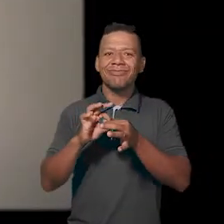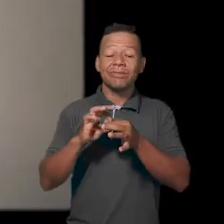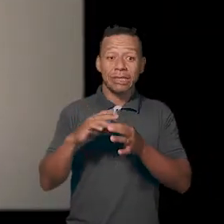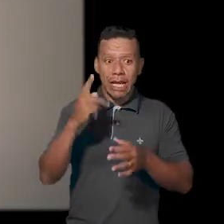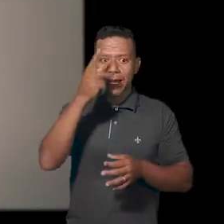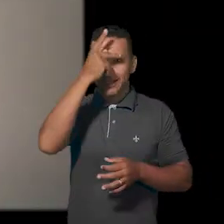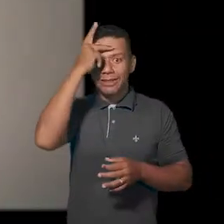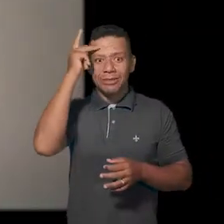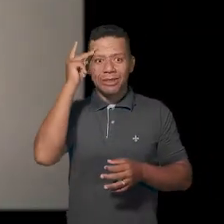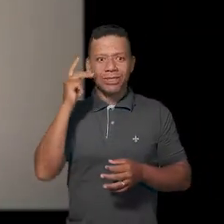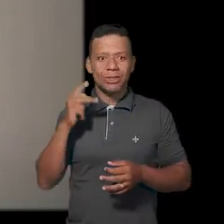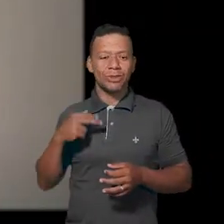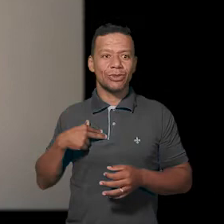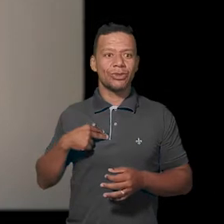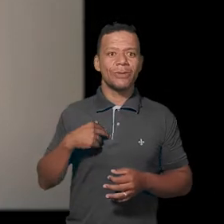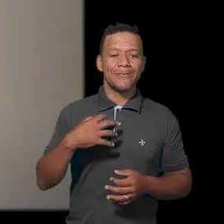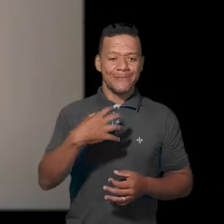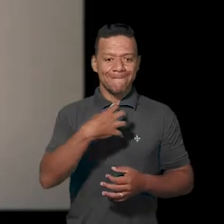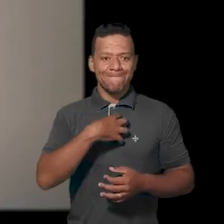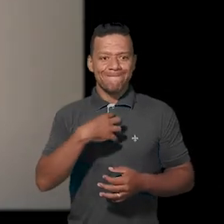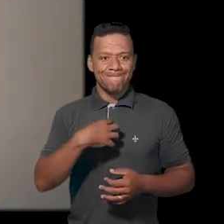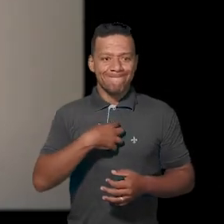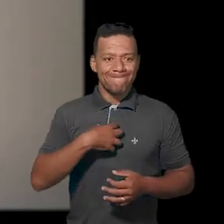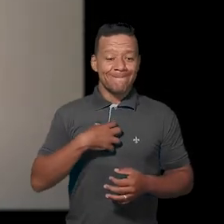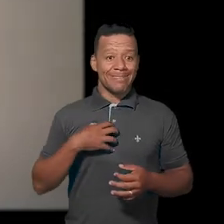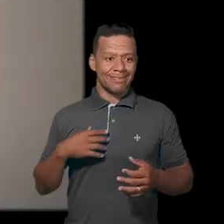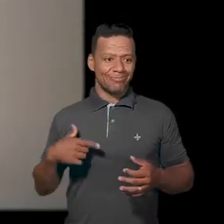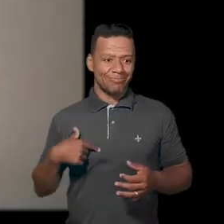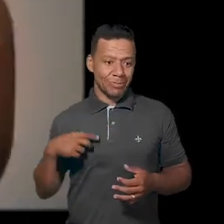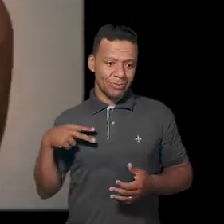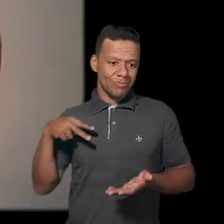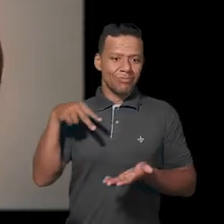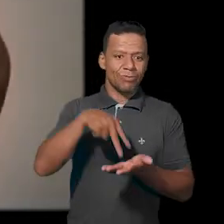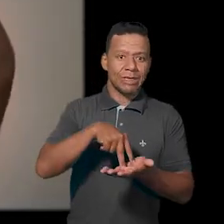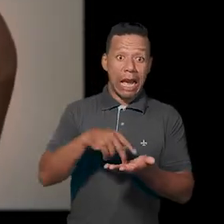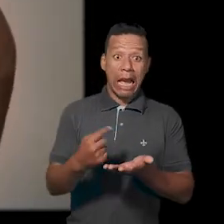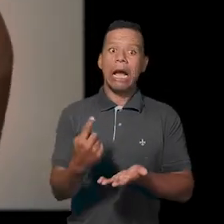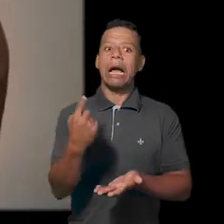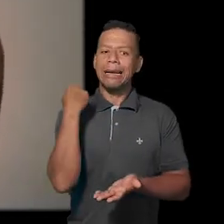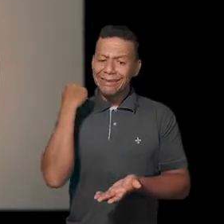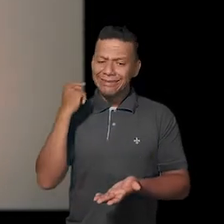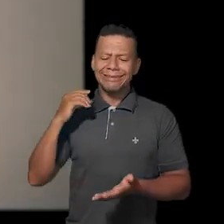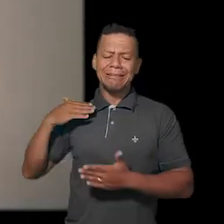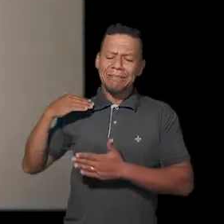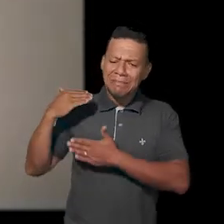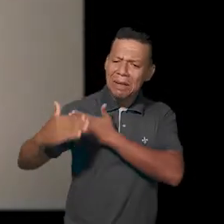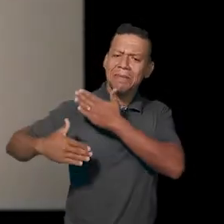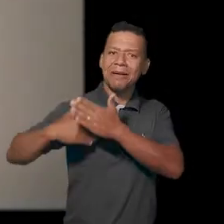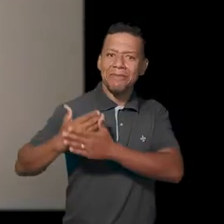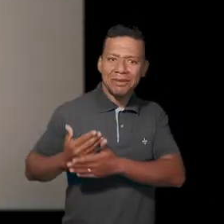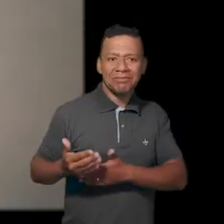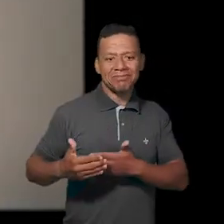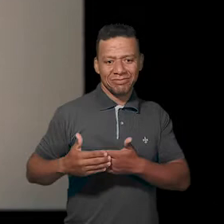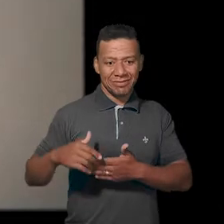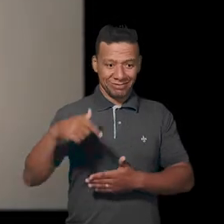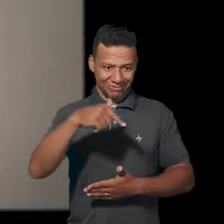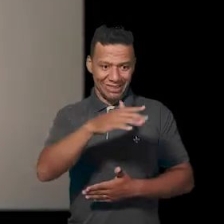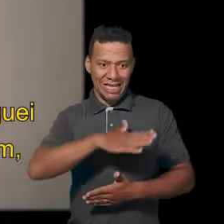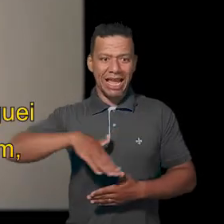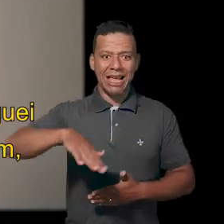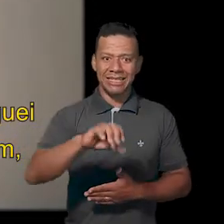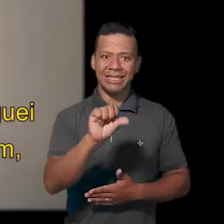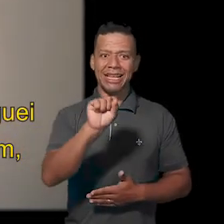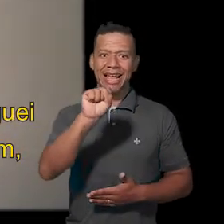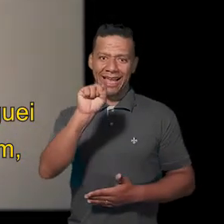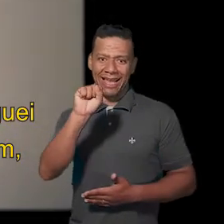elas sentem falta desse movimento que a gente já fazia, que os artistas de São Bernardo já faziam.